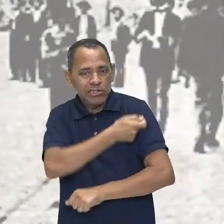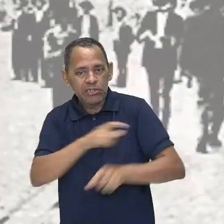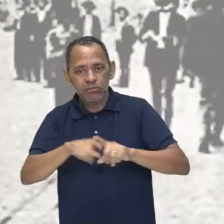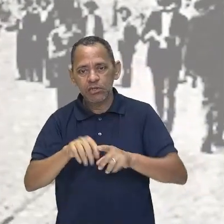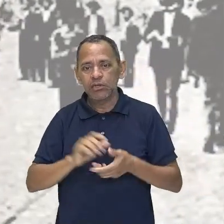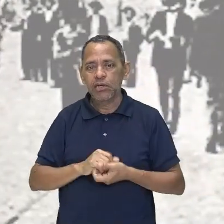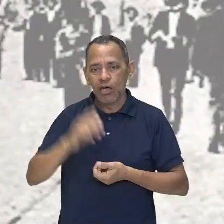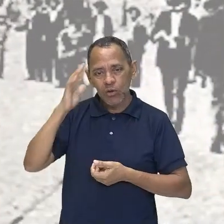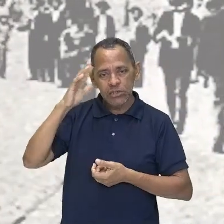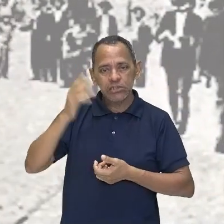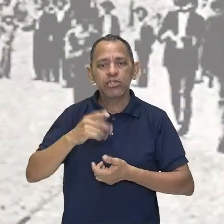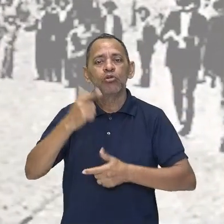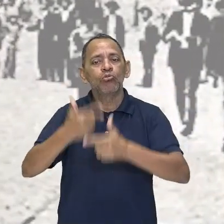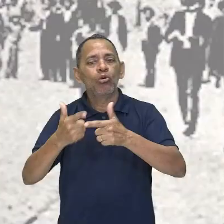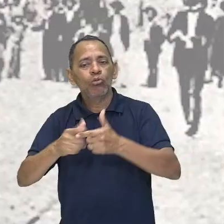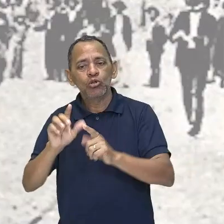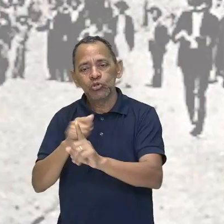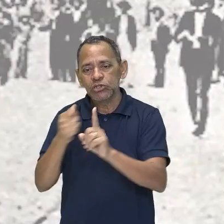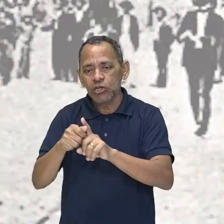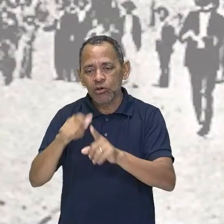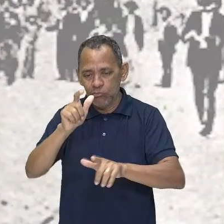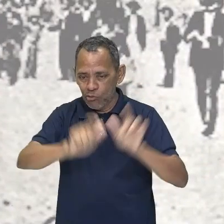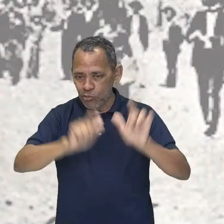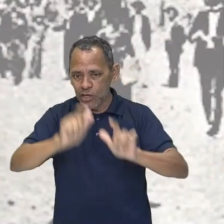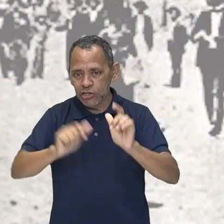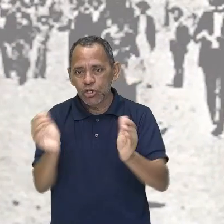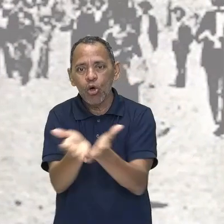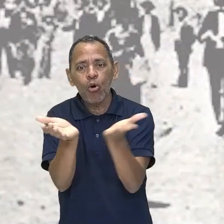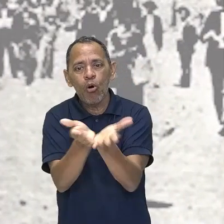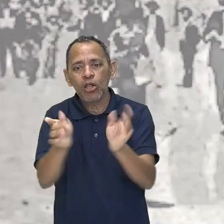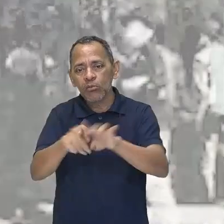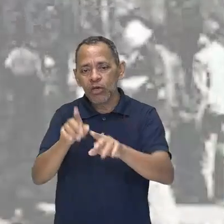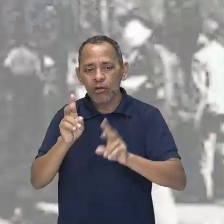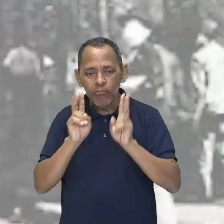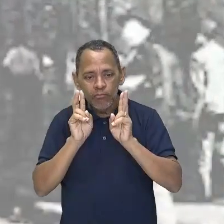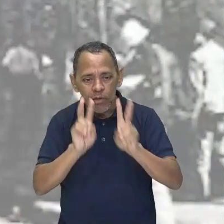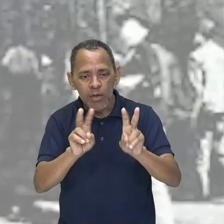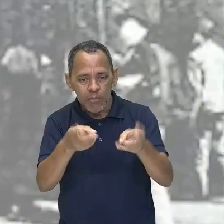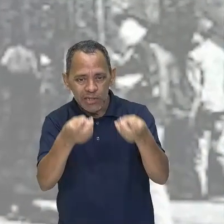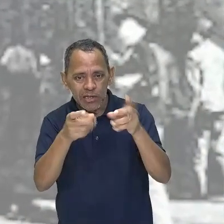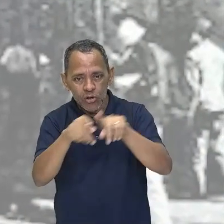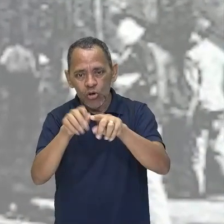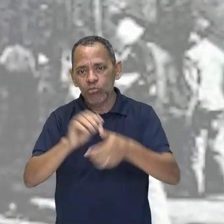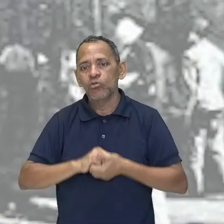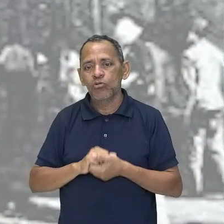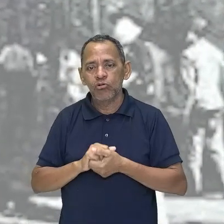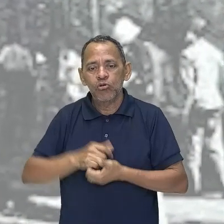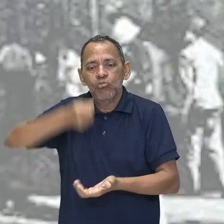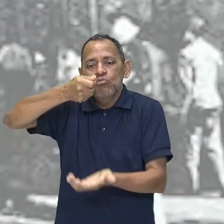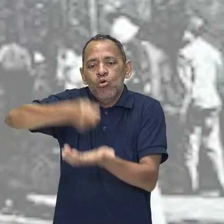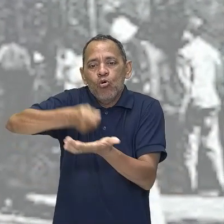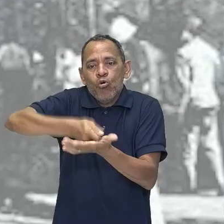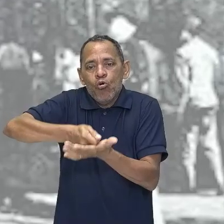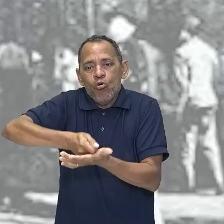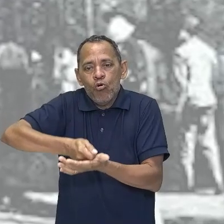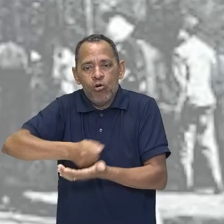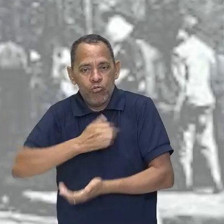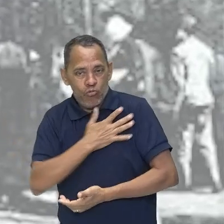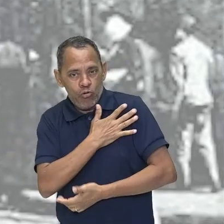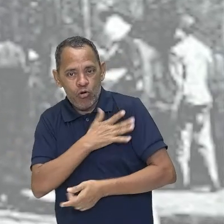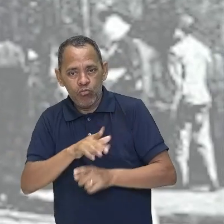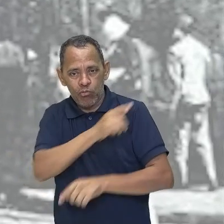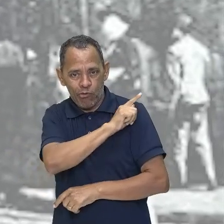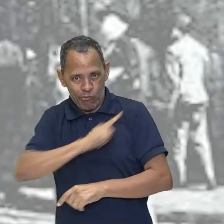grande problema social. A população mais pobre vai ver isso como uma medida muito autoritária do governo e vai se